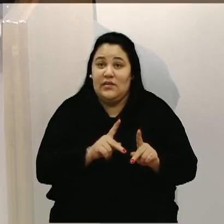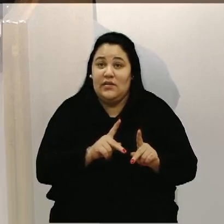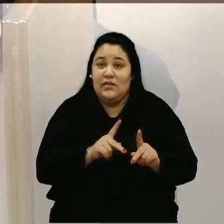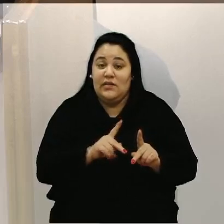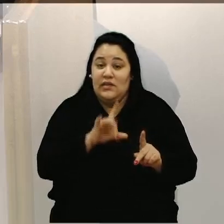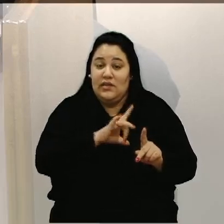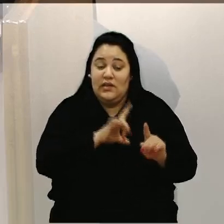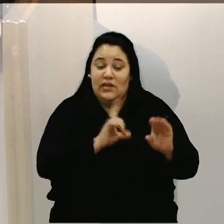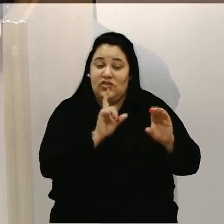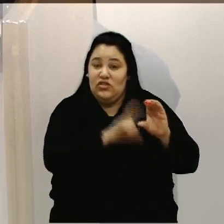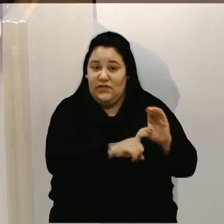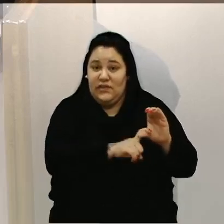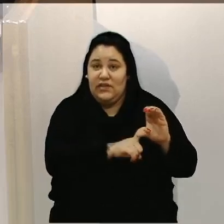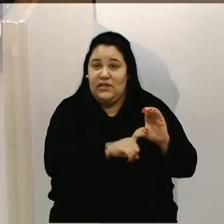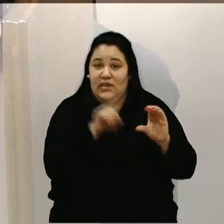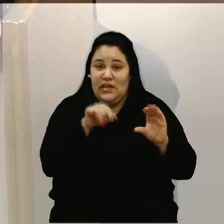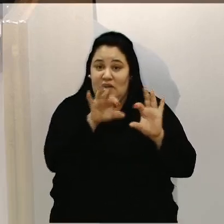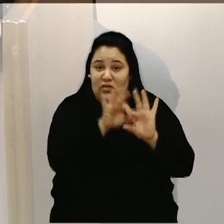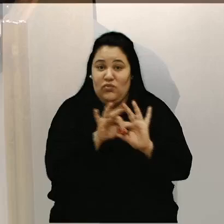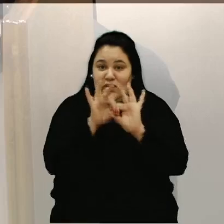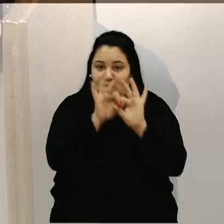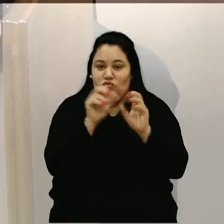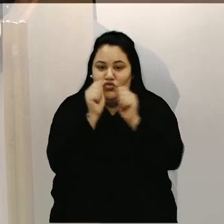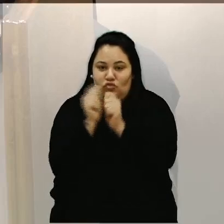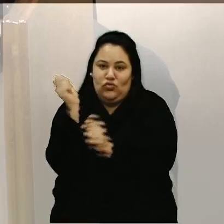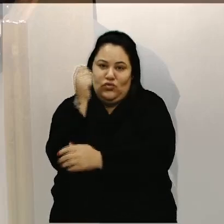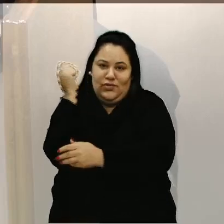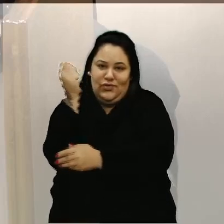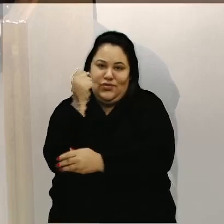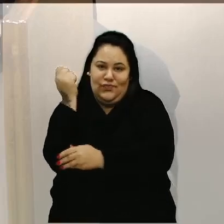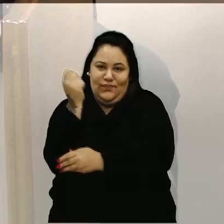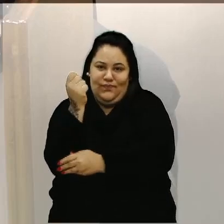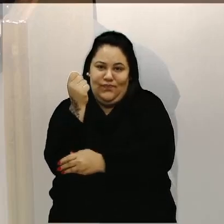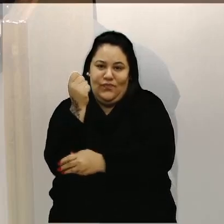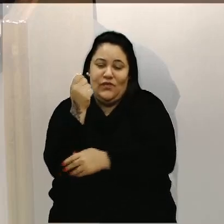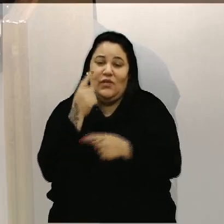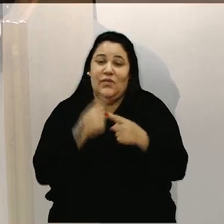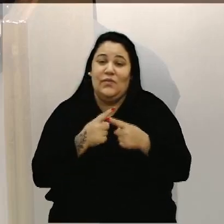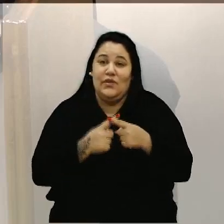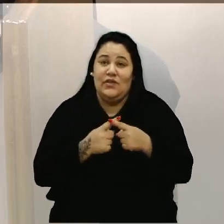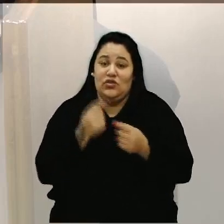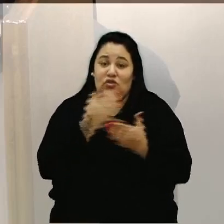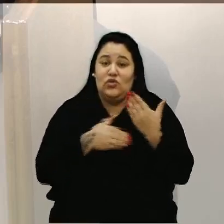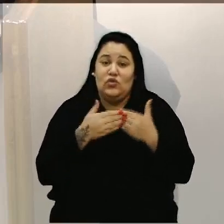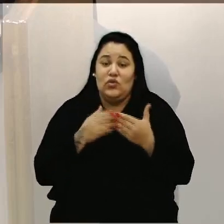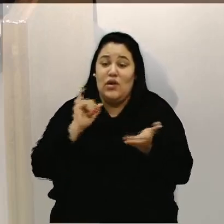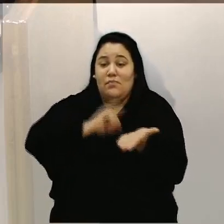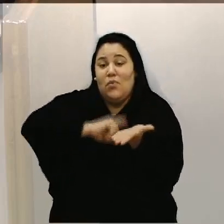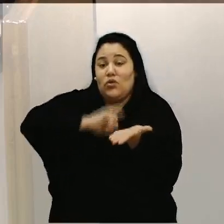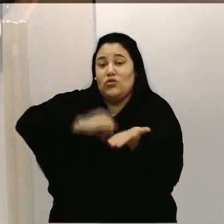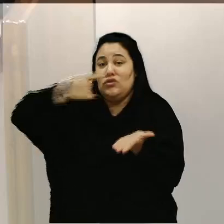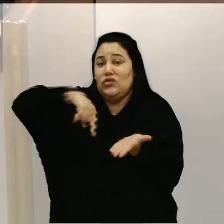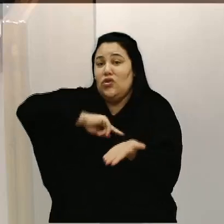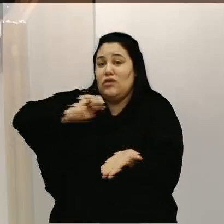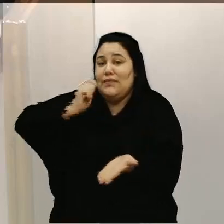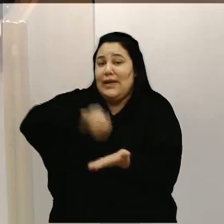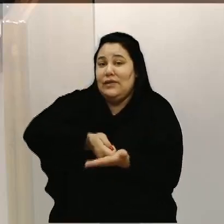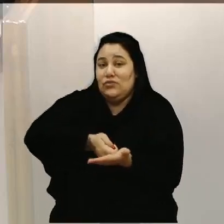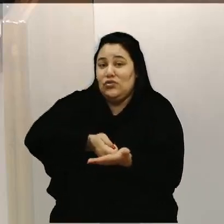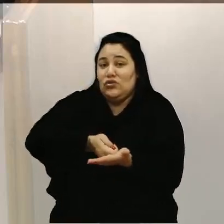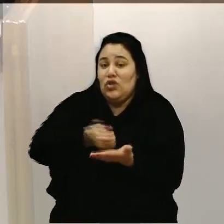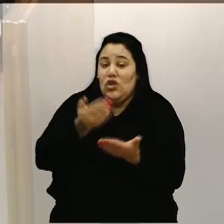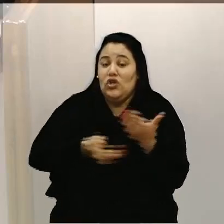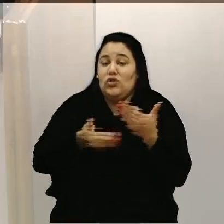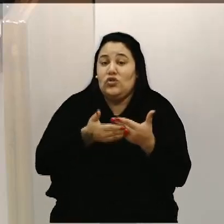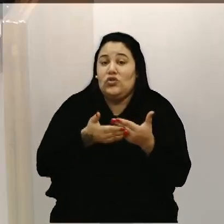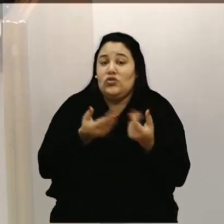tem dívida é a união com o Rio Grande. Em função de todos os impostos que nós pagamos, todo o dinheiro que foi para